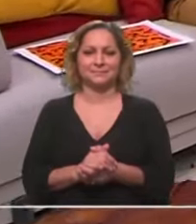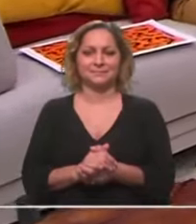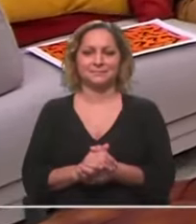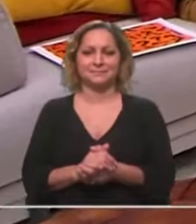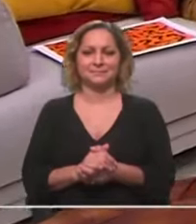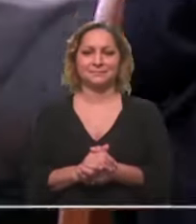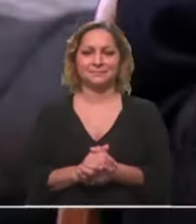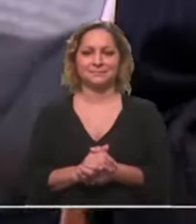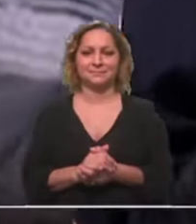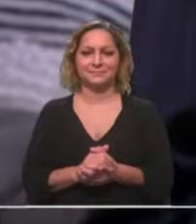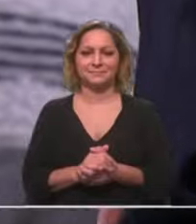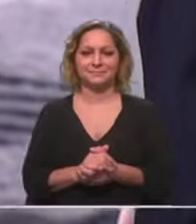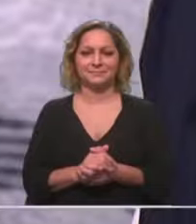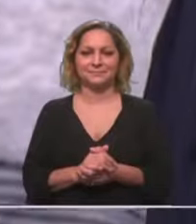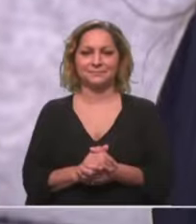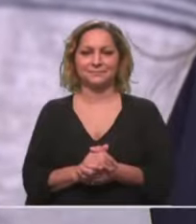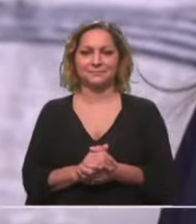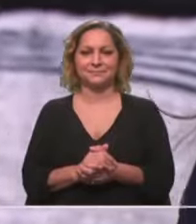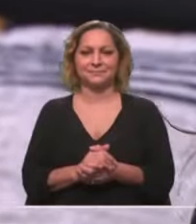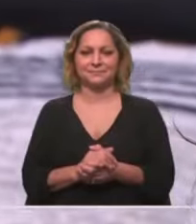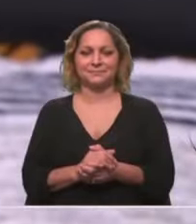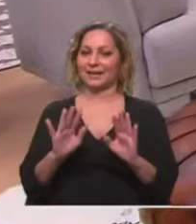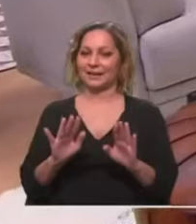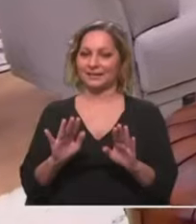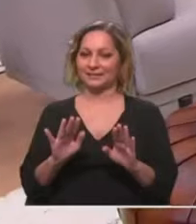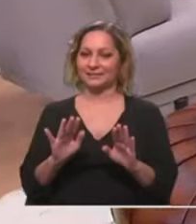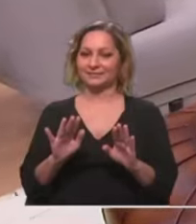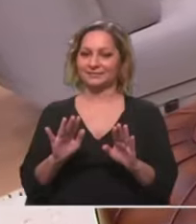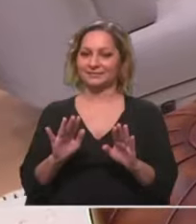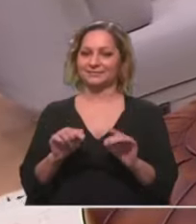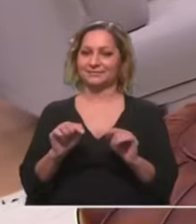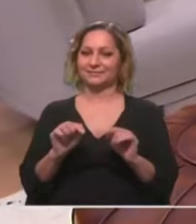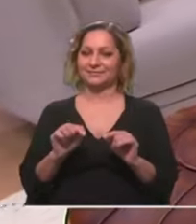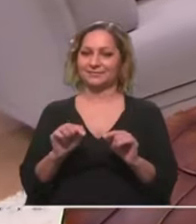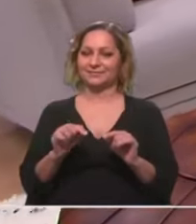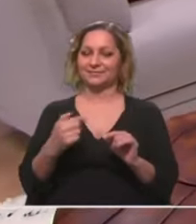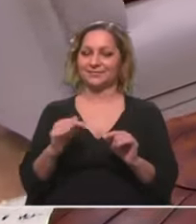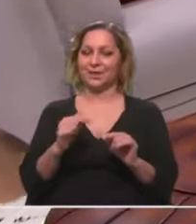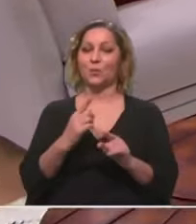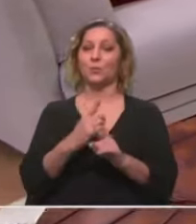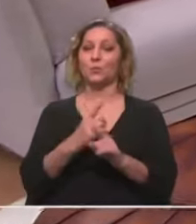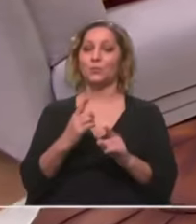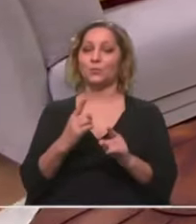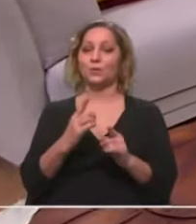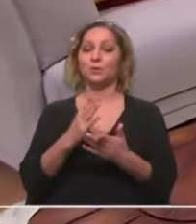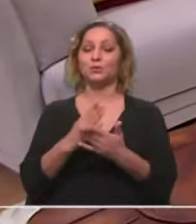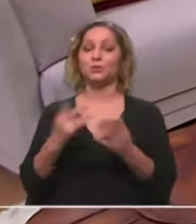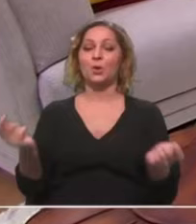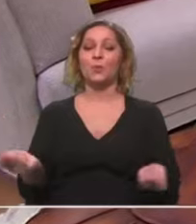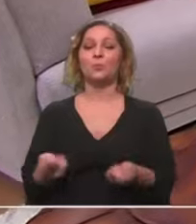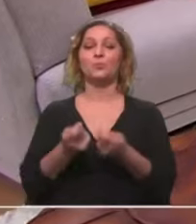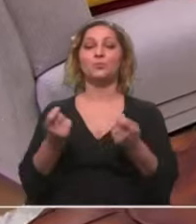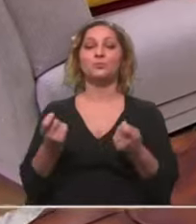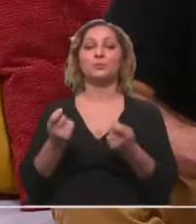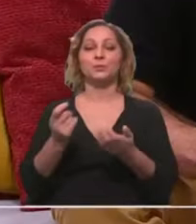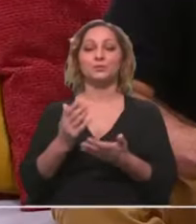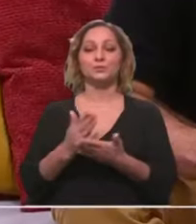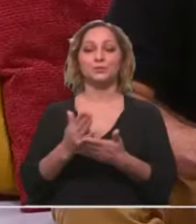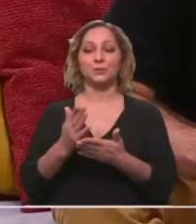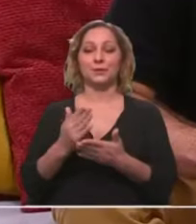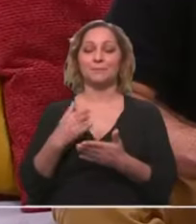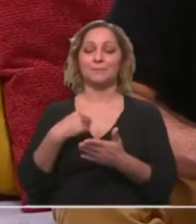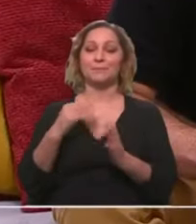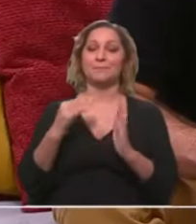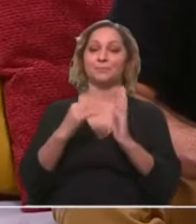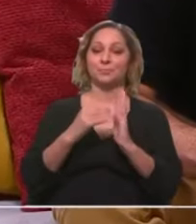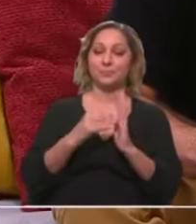Palmas! Muito bem, muito bem. Muito obrigado. Isto tem uma razão de ser, ok? Isto não é só autopromoção descarada, não é só para eu ter poucos seguidores no Instagram e